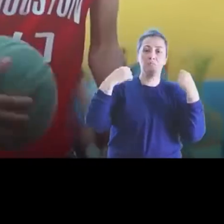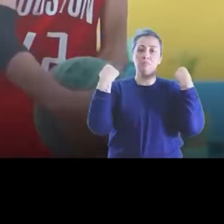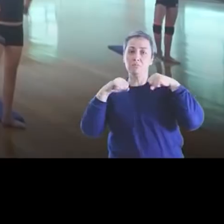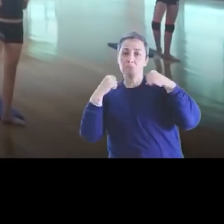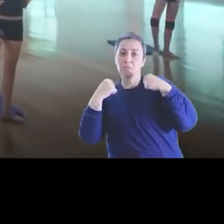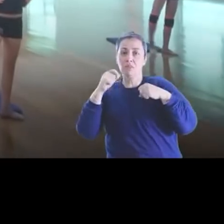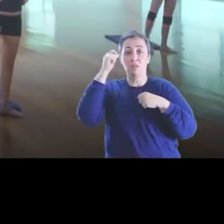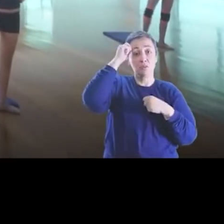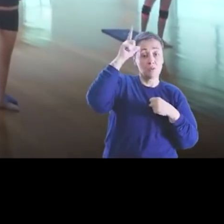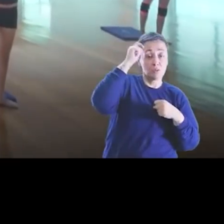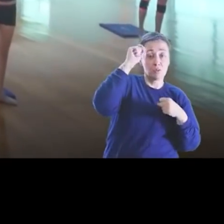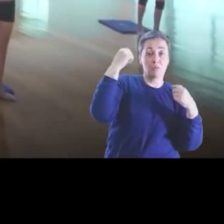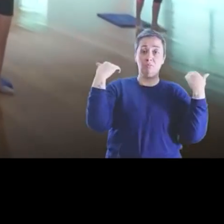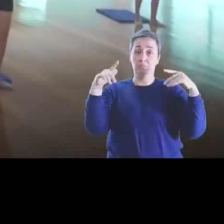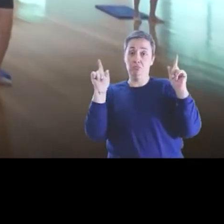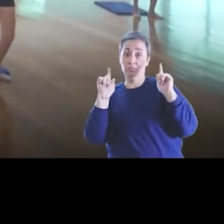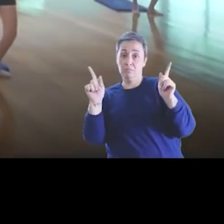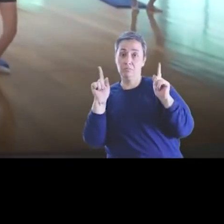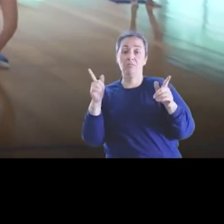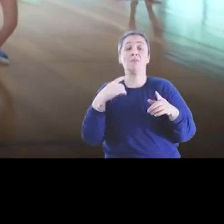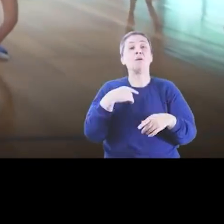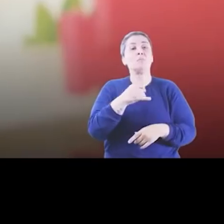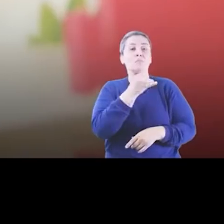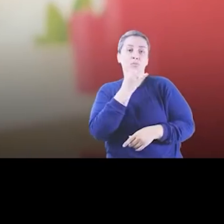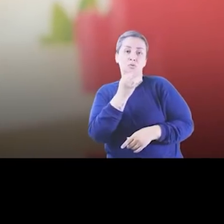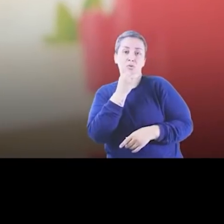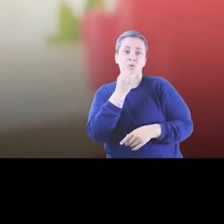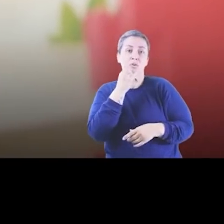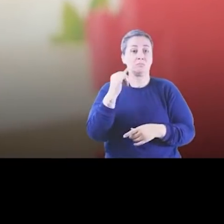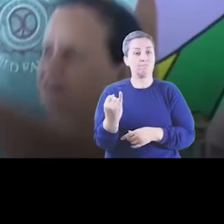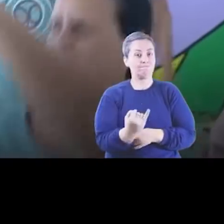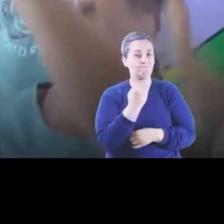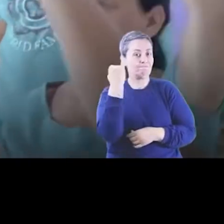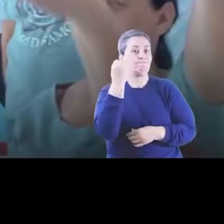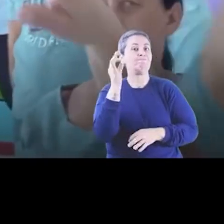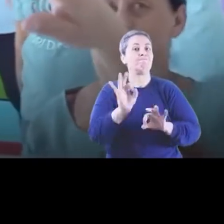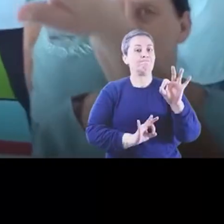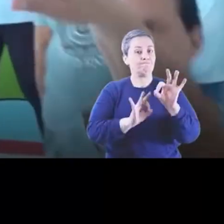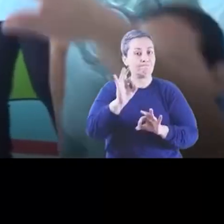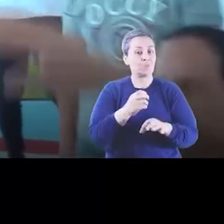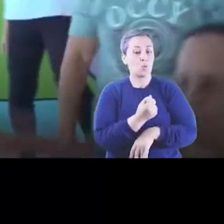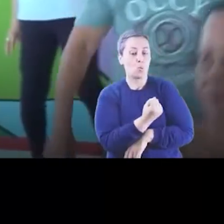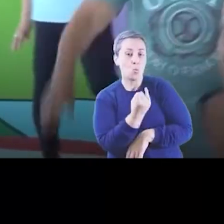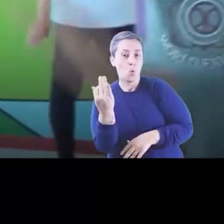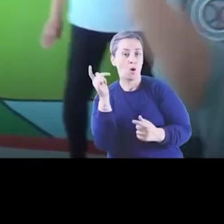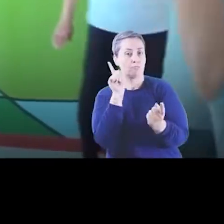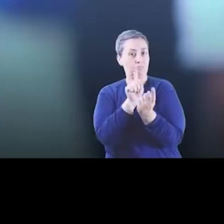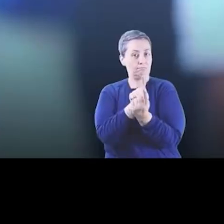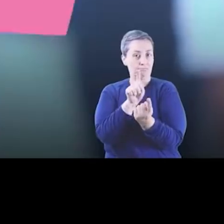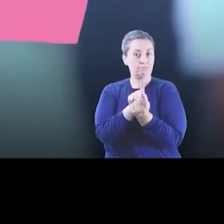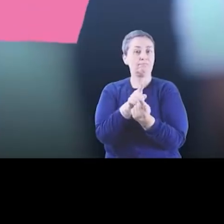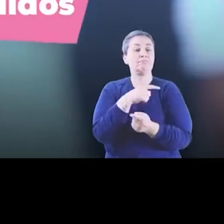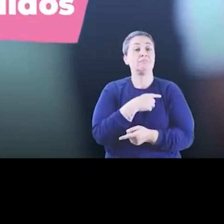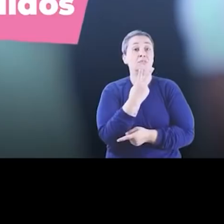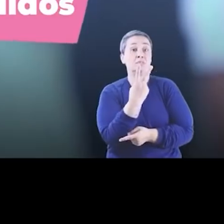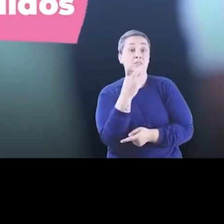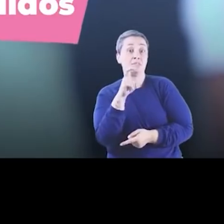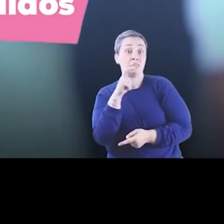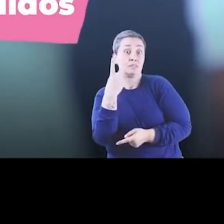esportivas, culturais e de lazer. Um exemplo da importância desse projeto é o número de atendimentos.